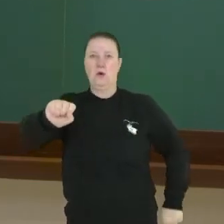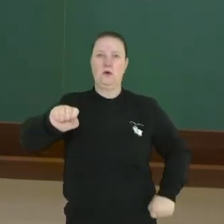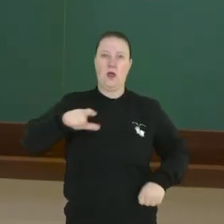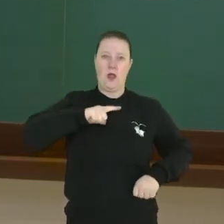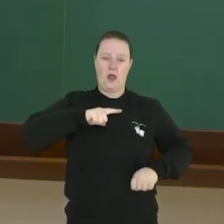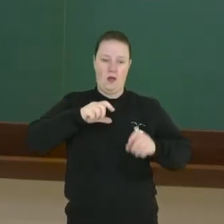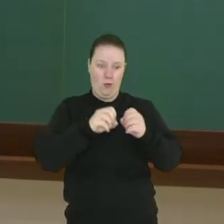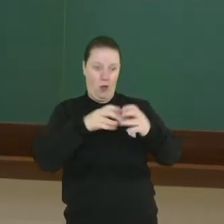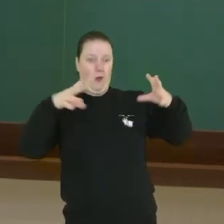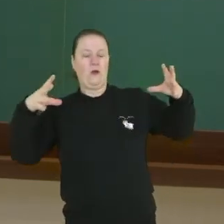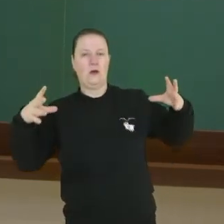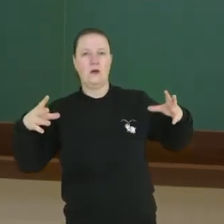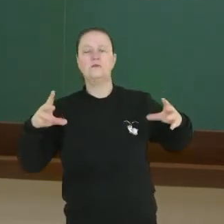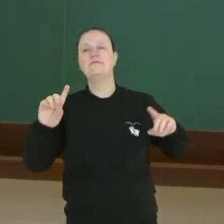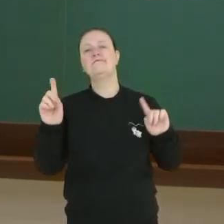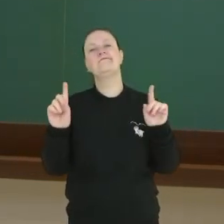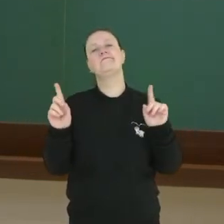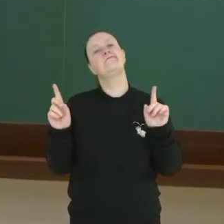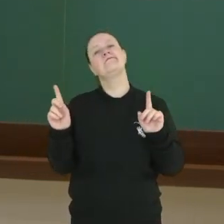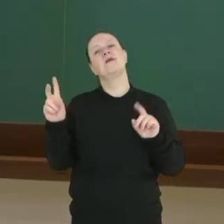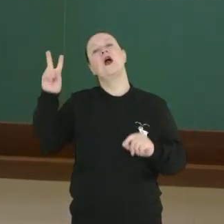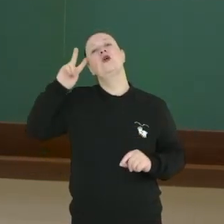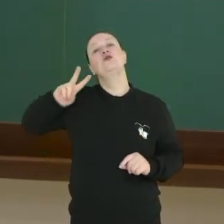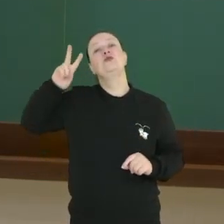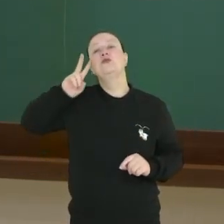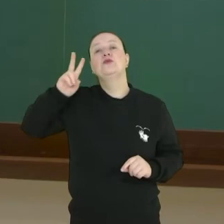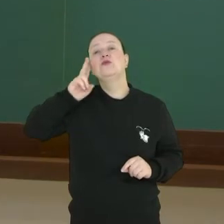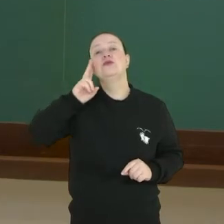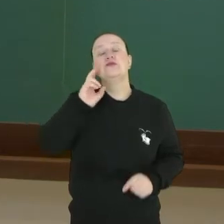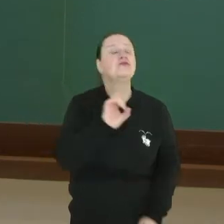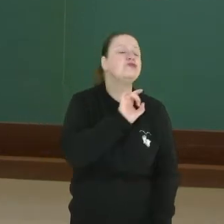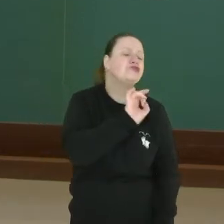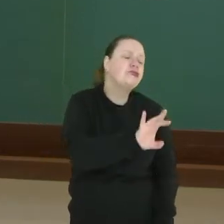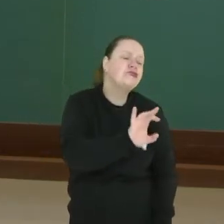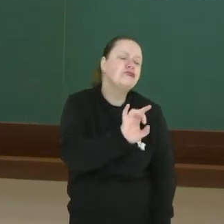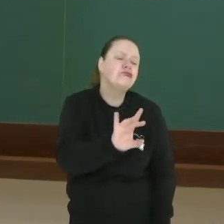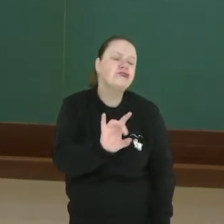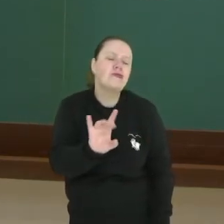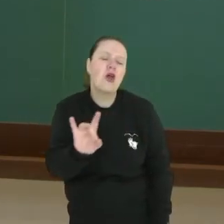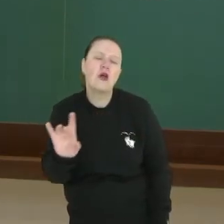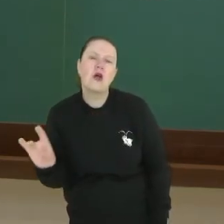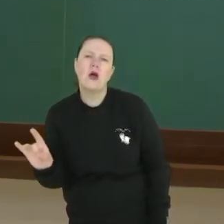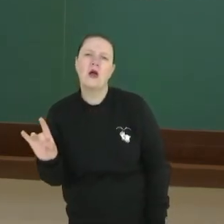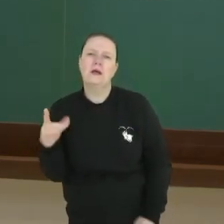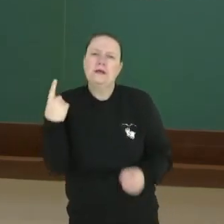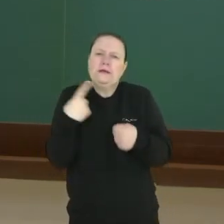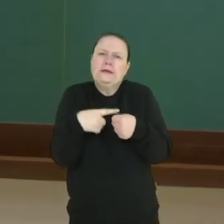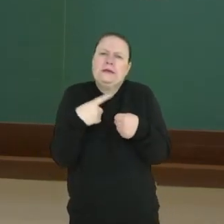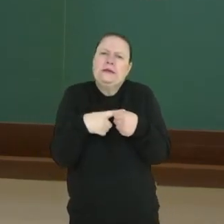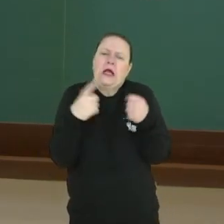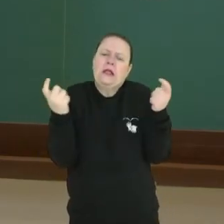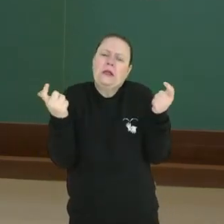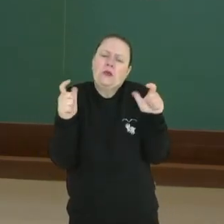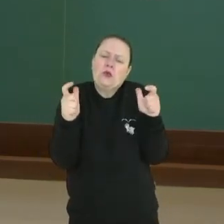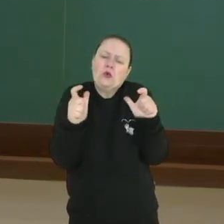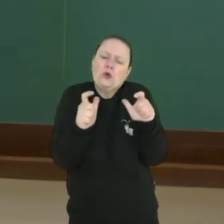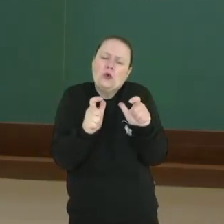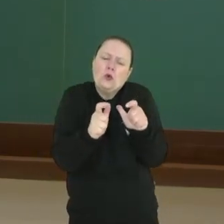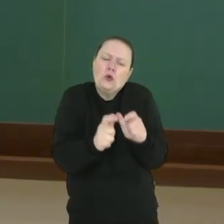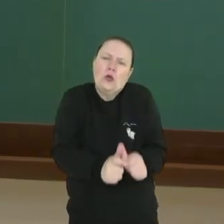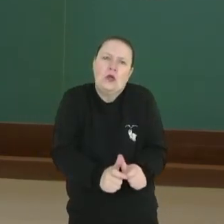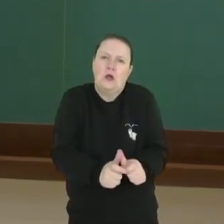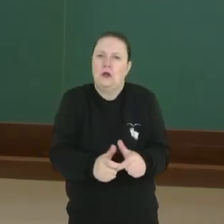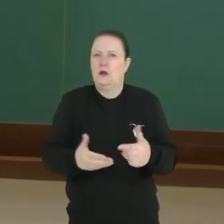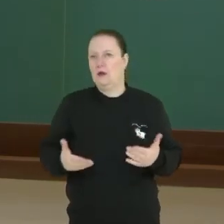contos de fadas? Não, né? São histórias aí que se contam aí do interior, talvez alguns municípios